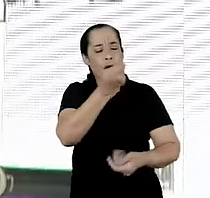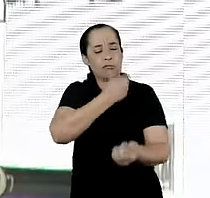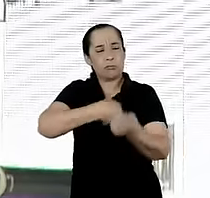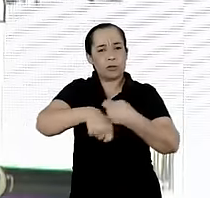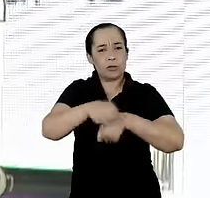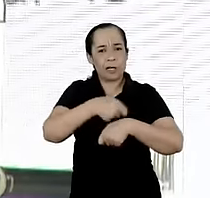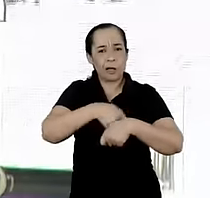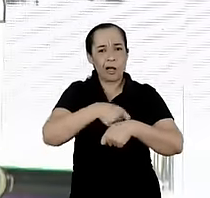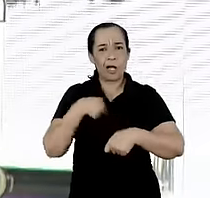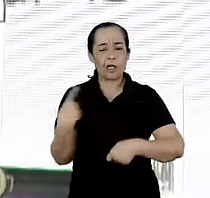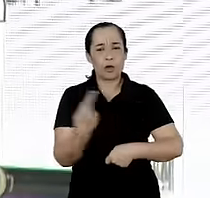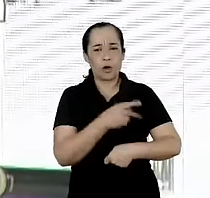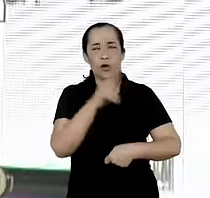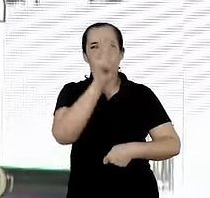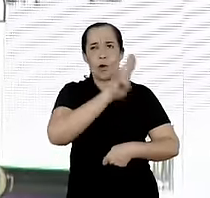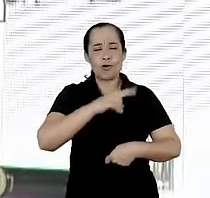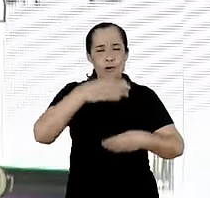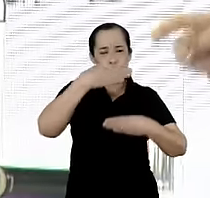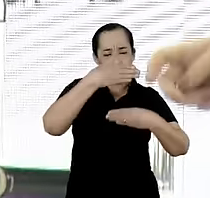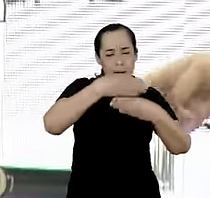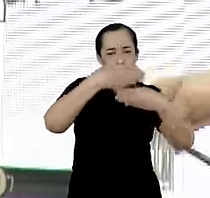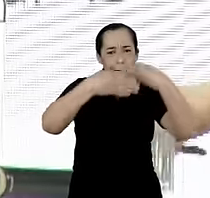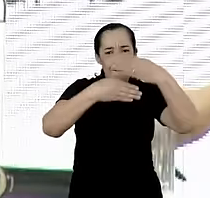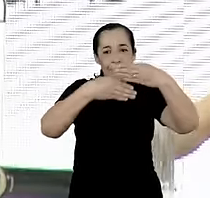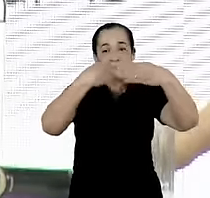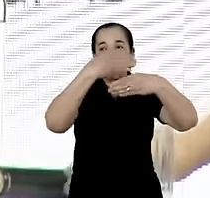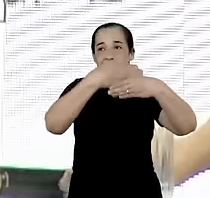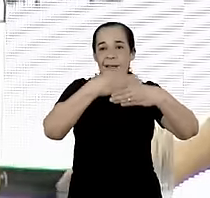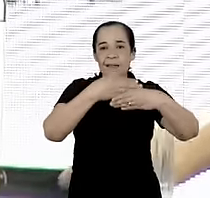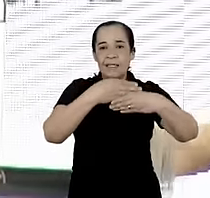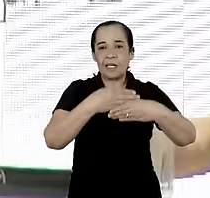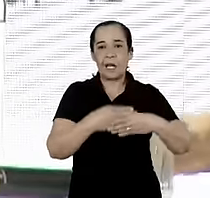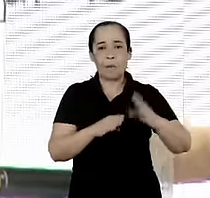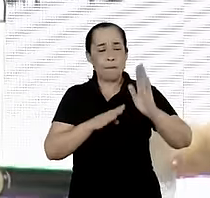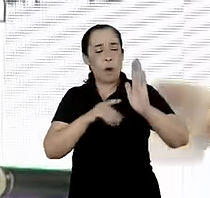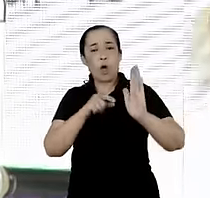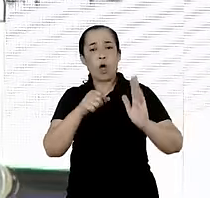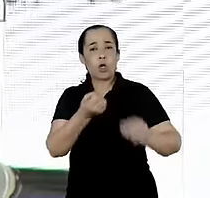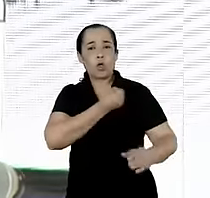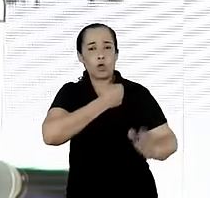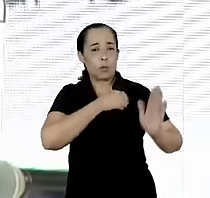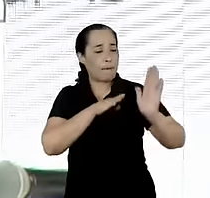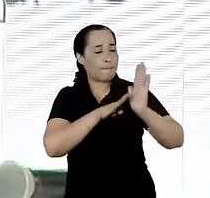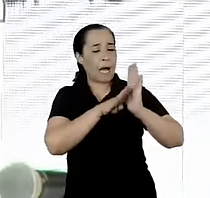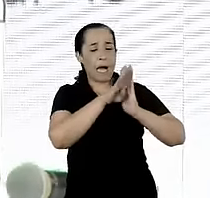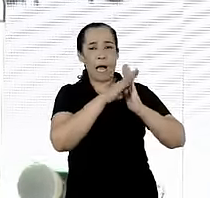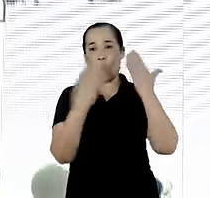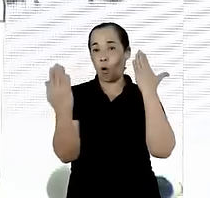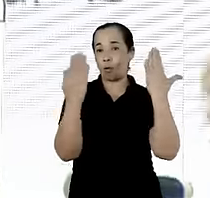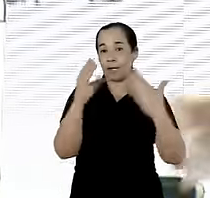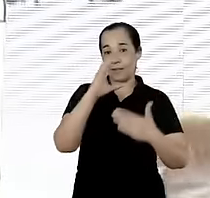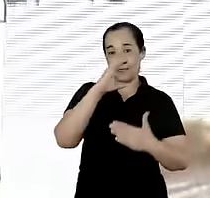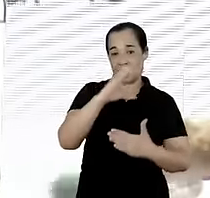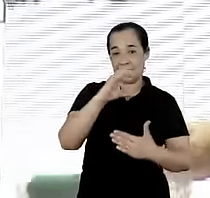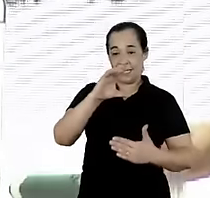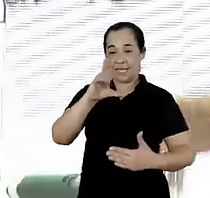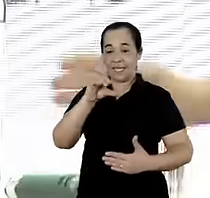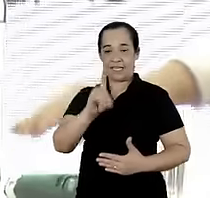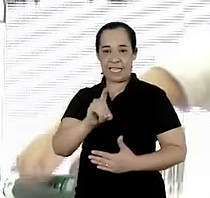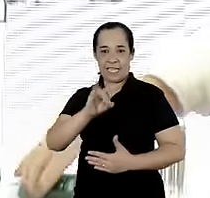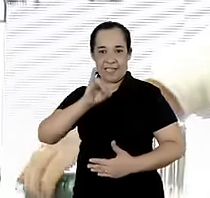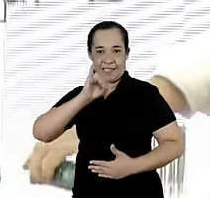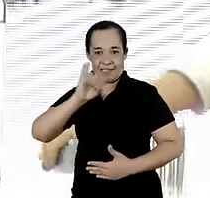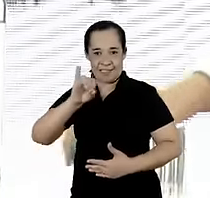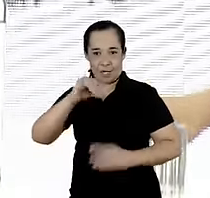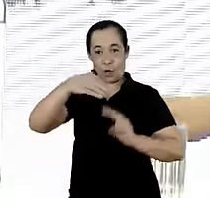esse slide e em poucas vezes a gente viu esses índices superando o CDI o CDI usando as palavras que a gente usa bastante na abade quet o CDI foi o